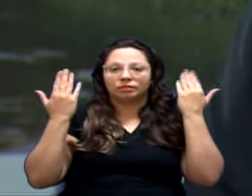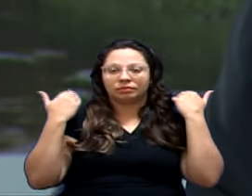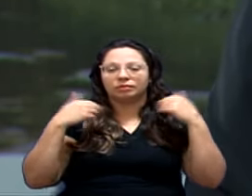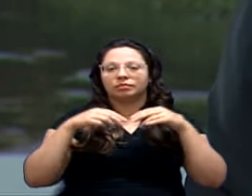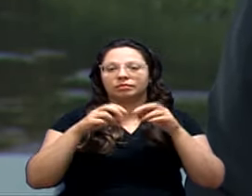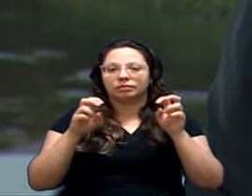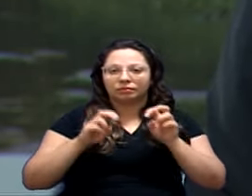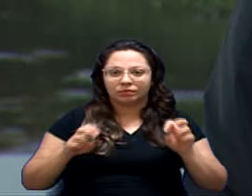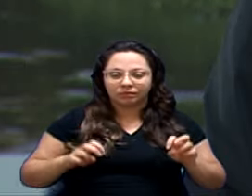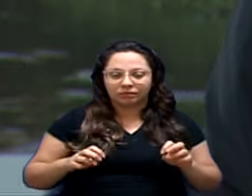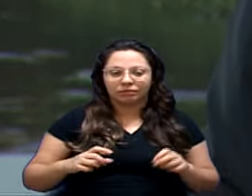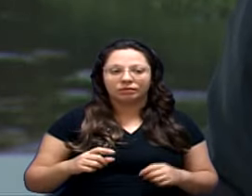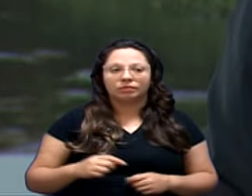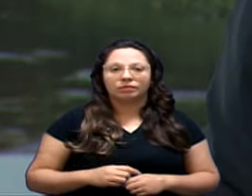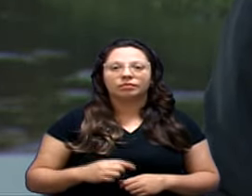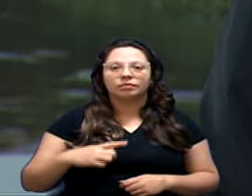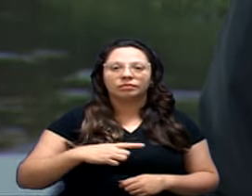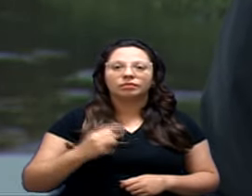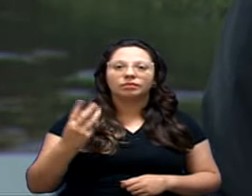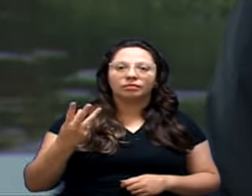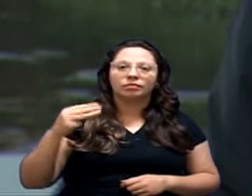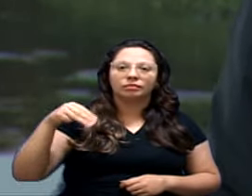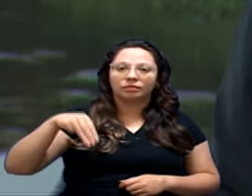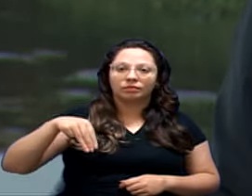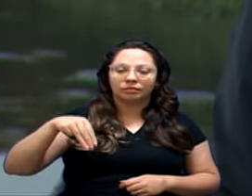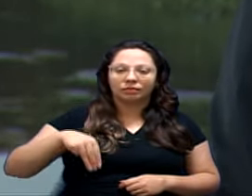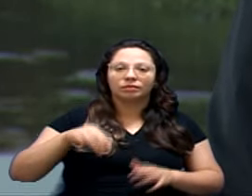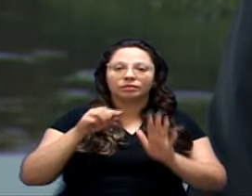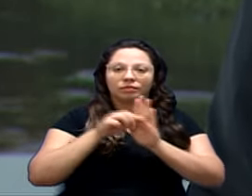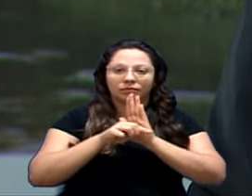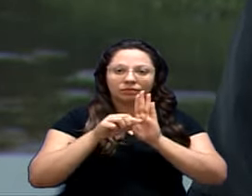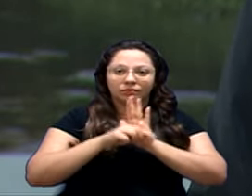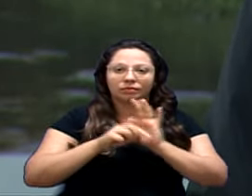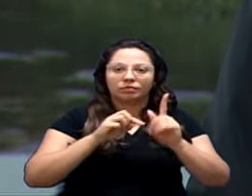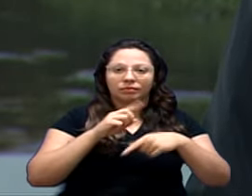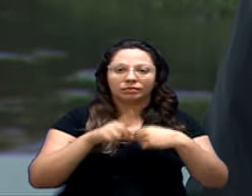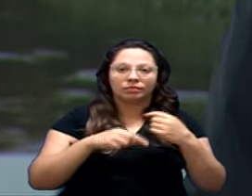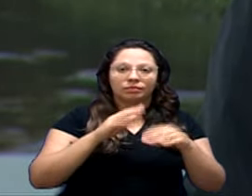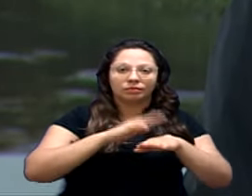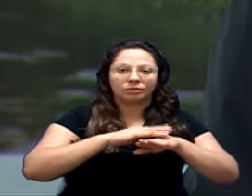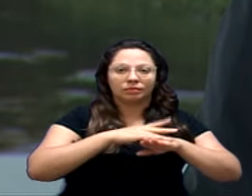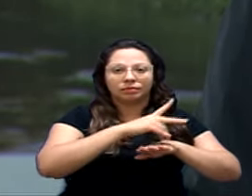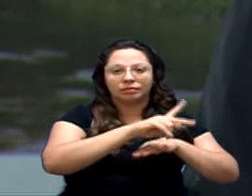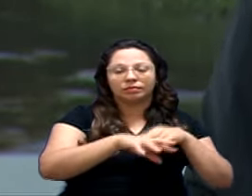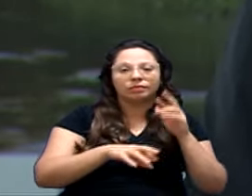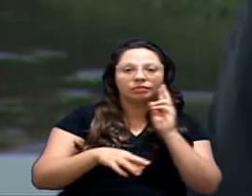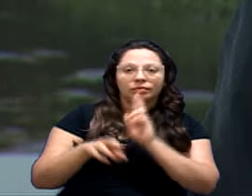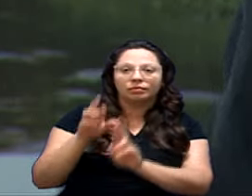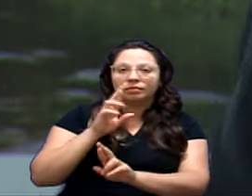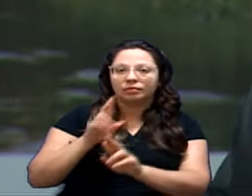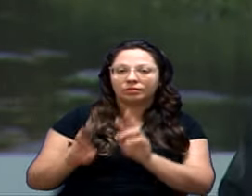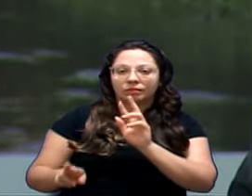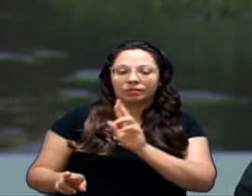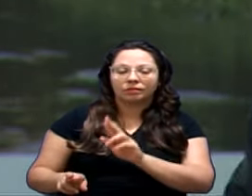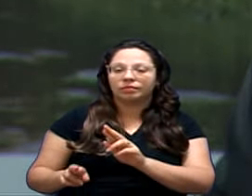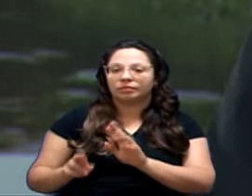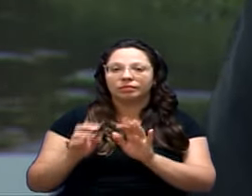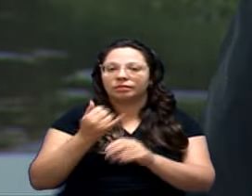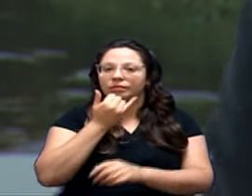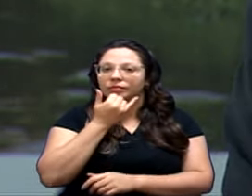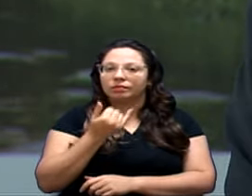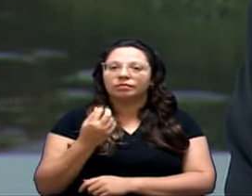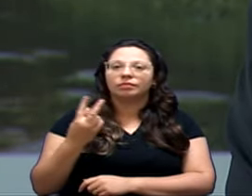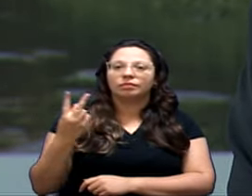de vocês terá um tempo de 3 minutos para perguntas e depois eles farão as respostas do minutos 2 minutos corrigindo aqui pelo